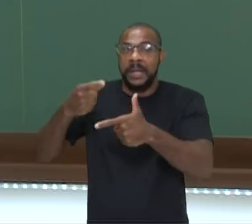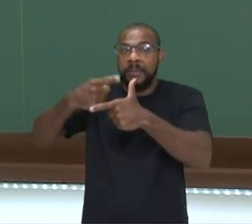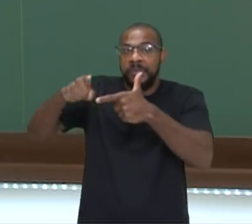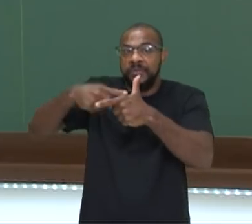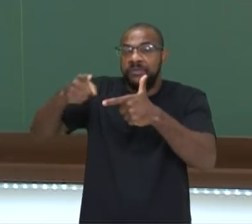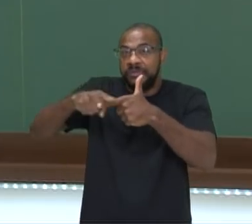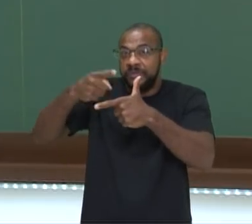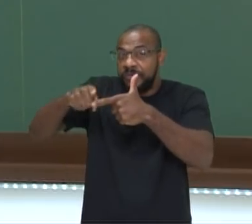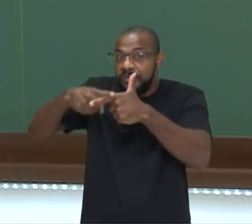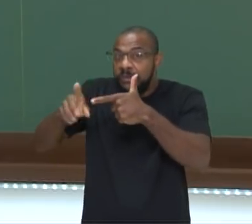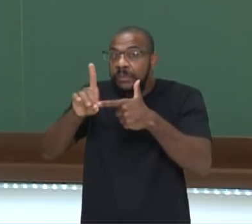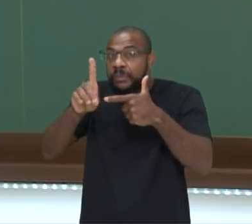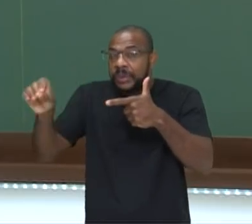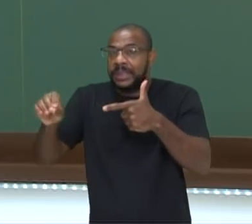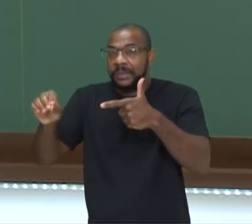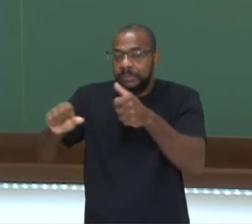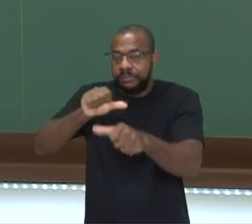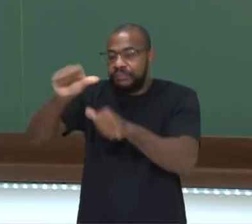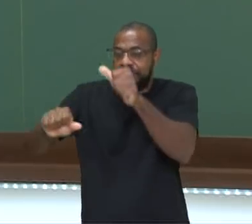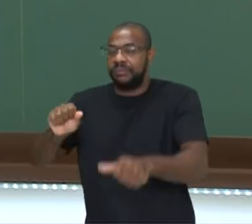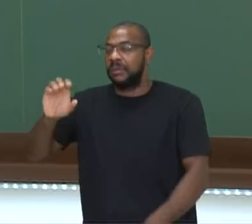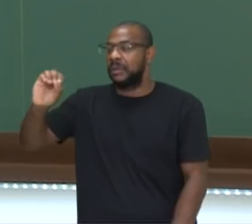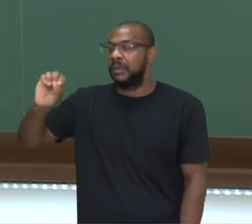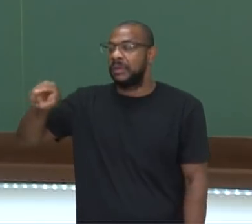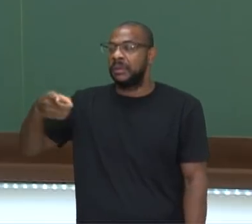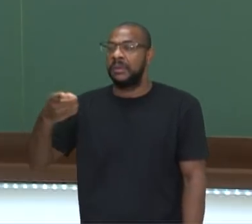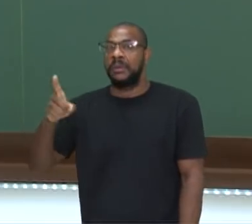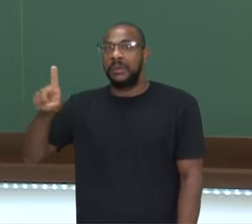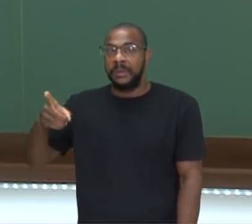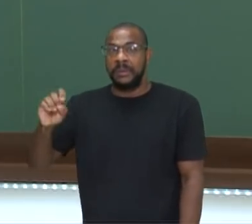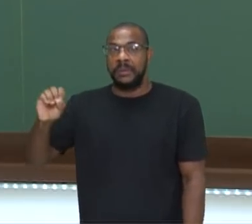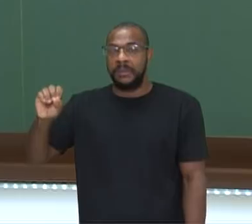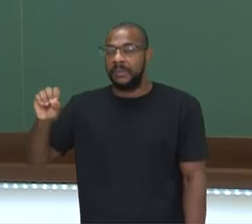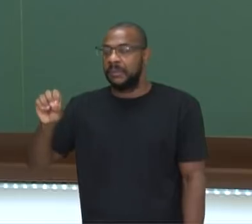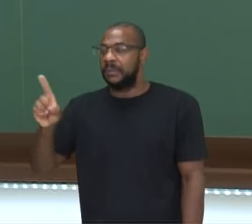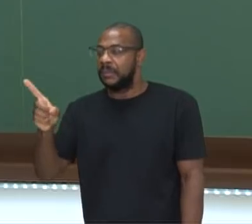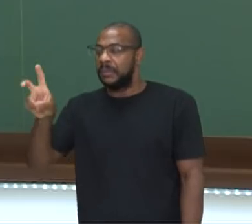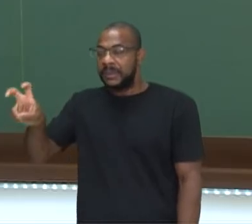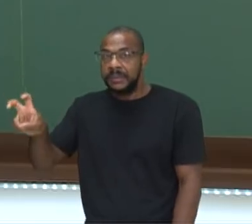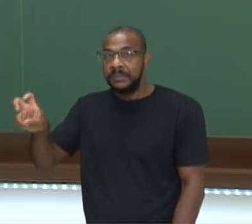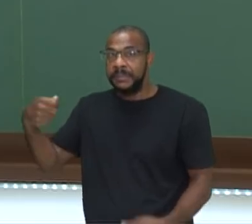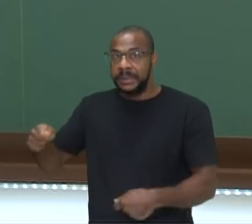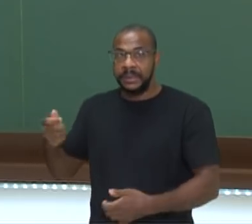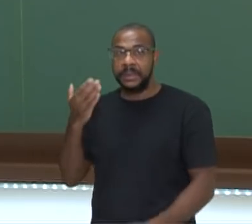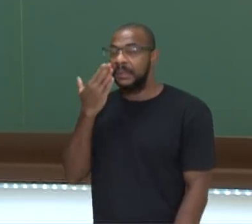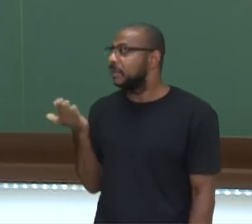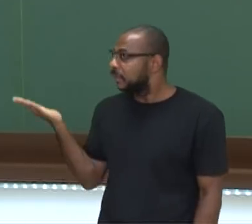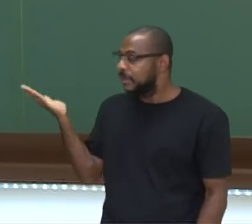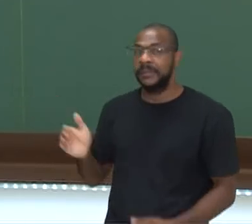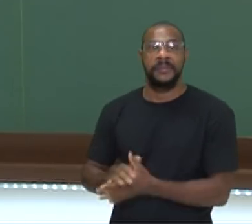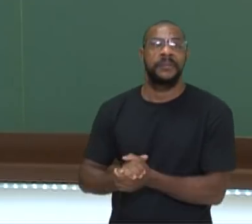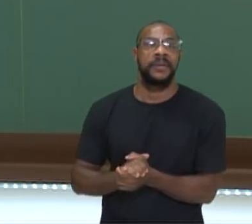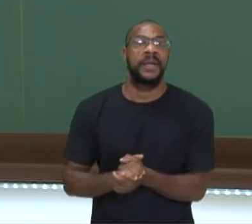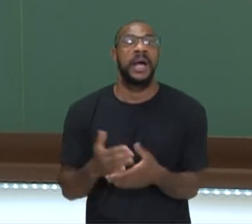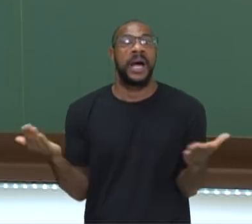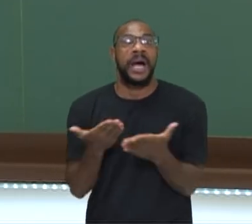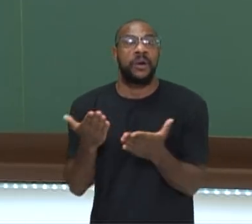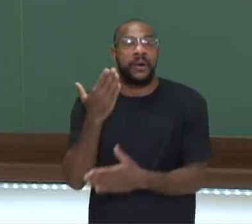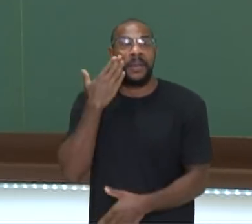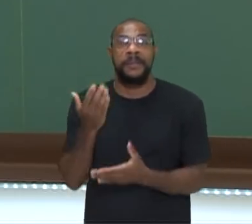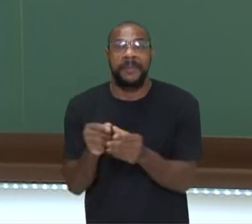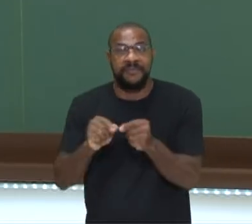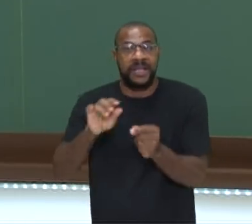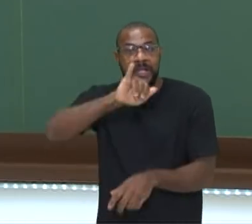por 100 para deixar ele na forma decimal. Agora, com os dados que a gente já colocou, e para calcular